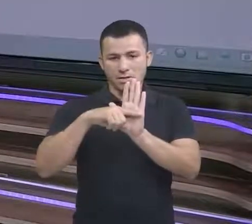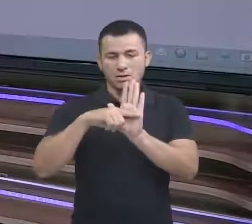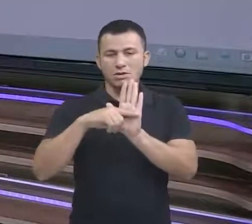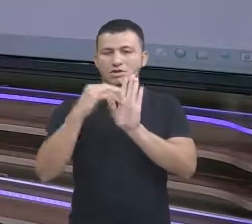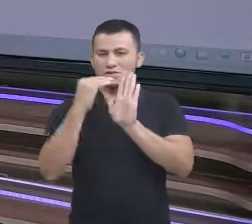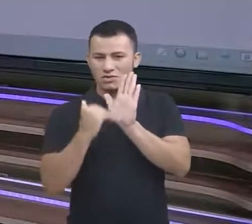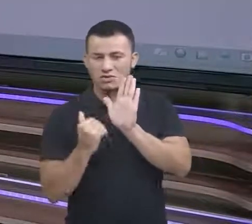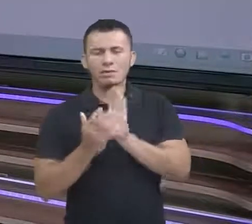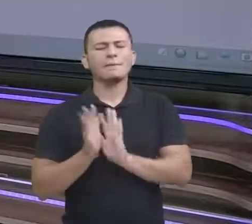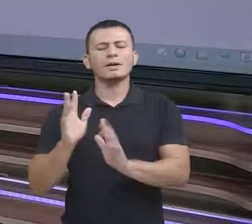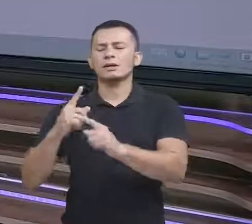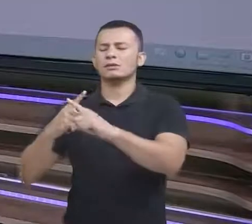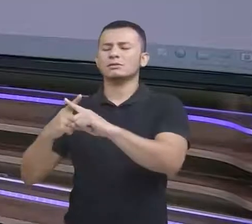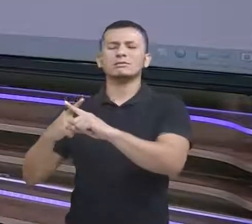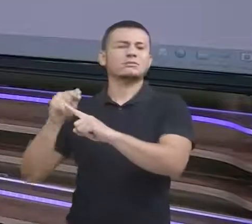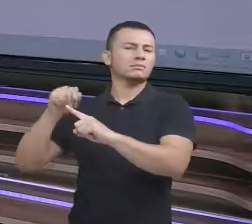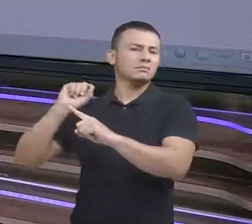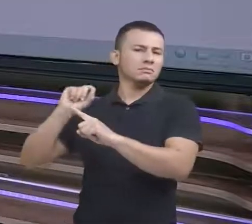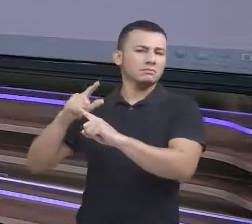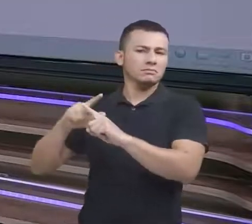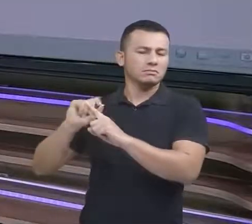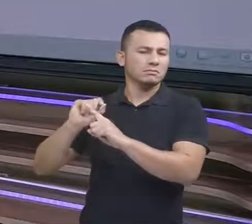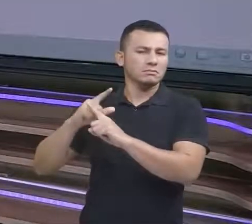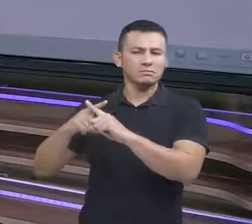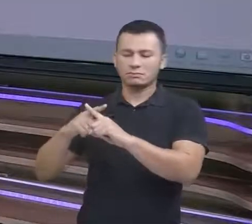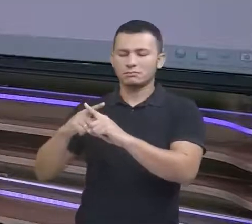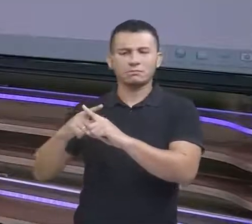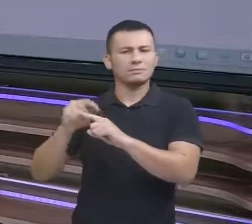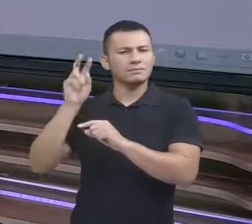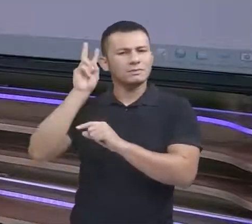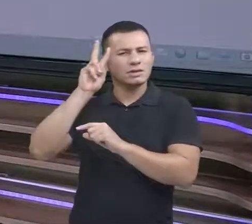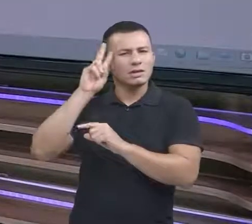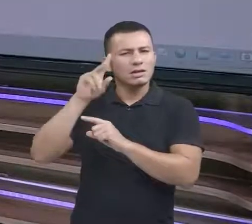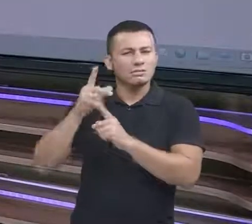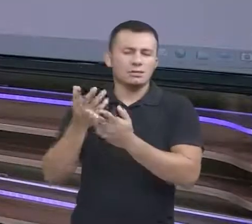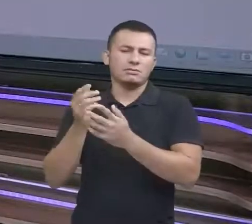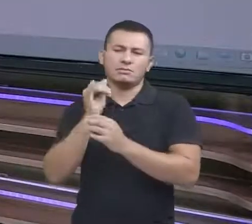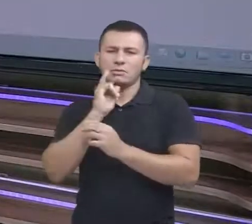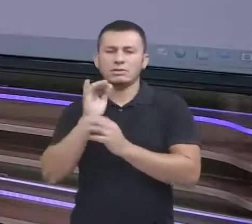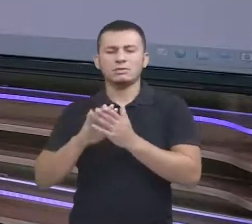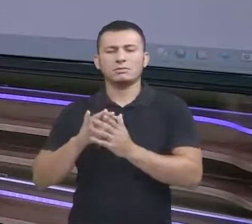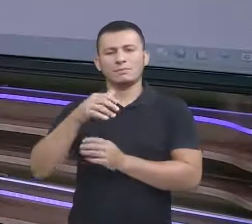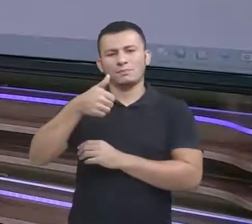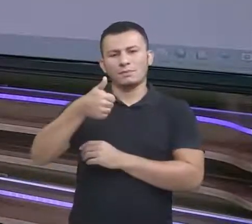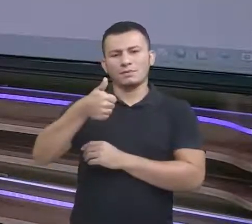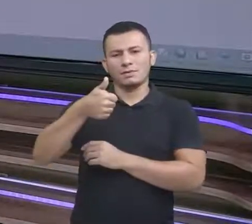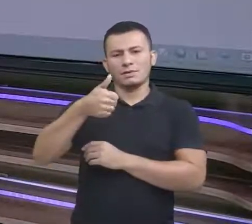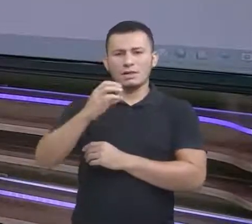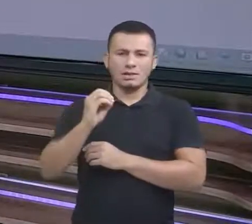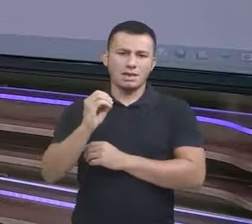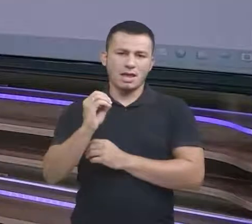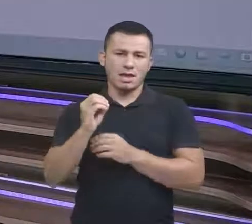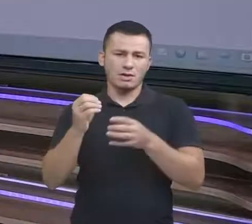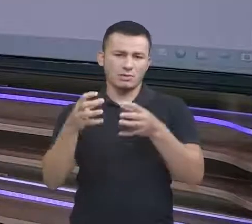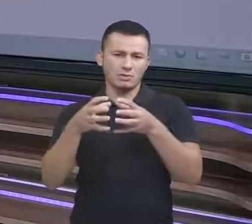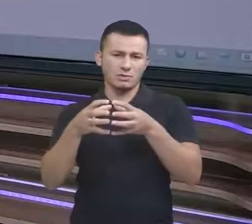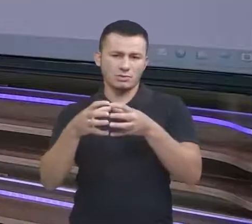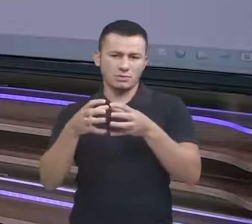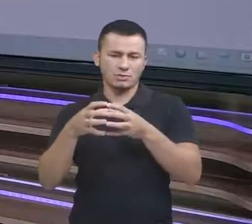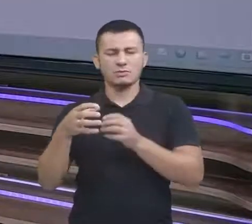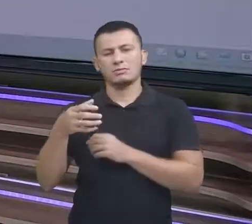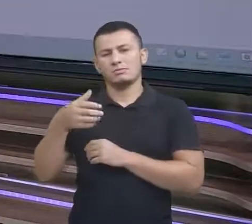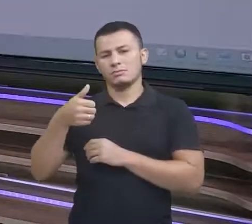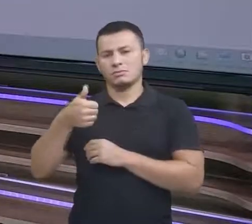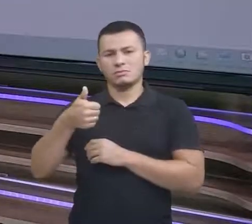vezes em um xizinho eu multiplico membros tempo tenho 10 conjuntos vezes